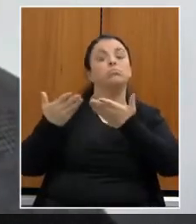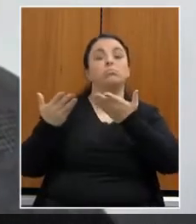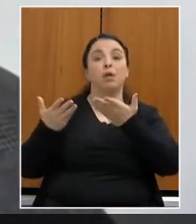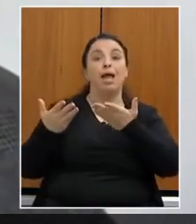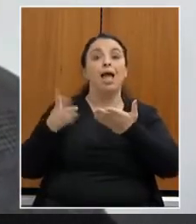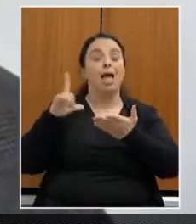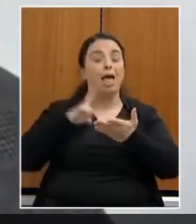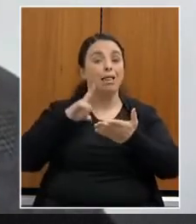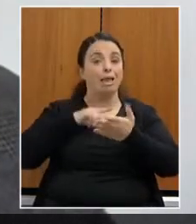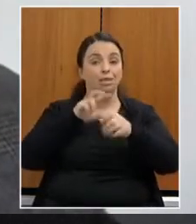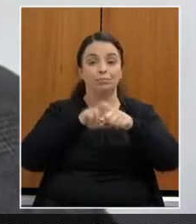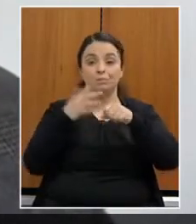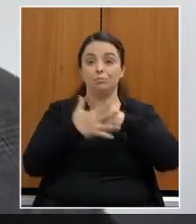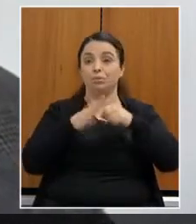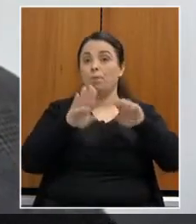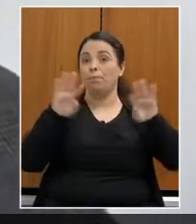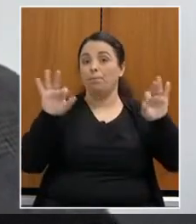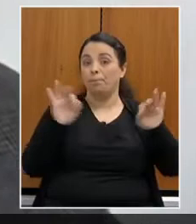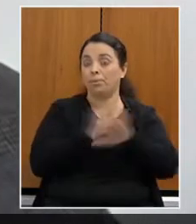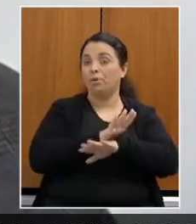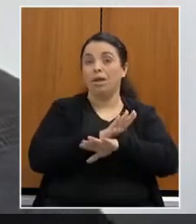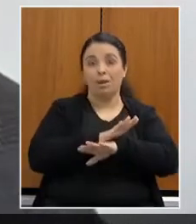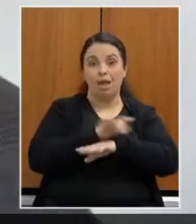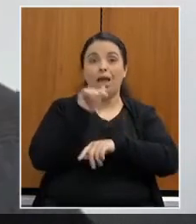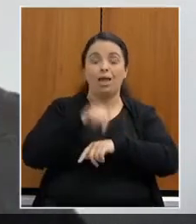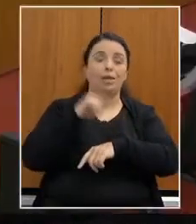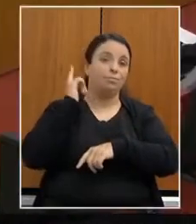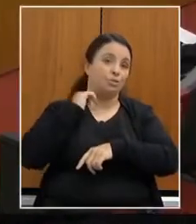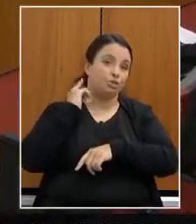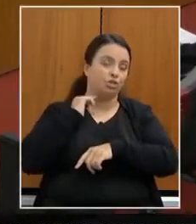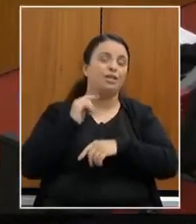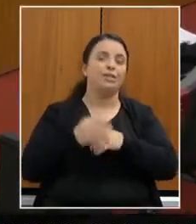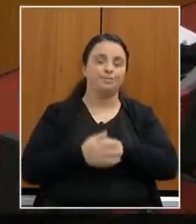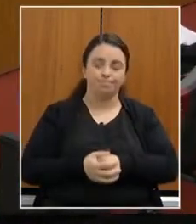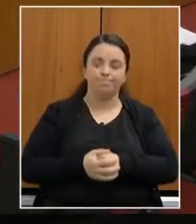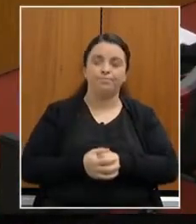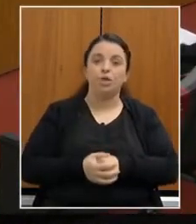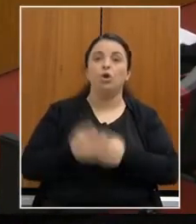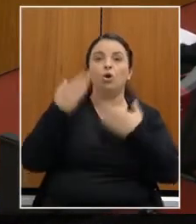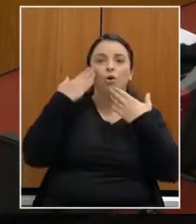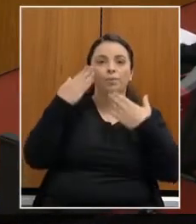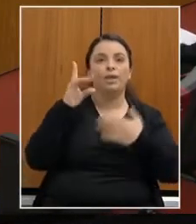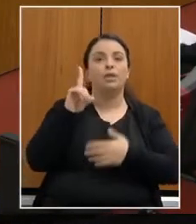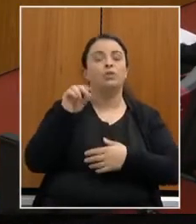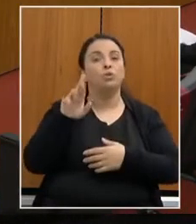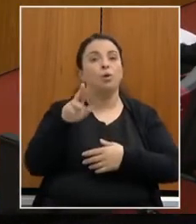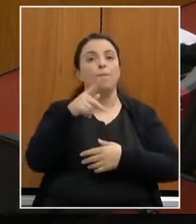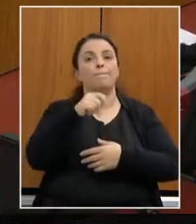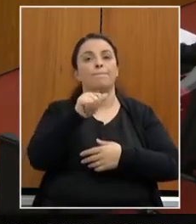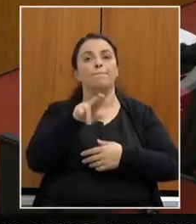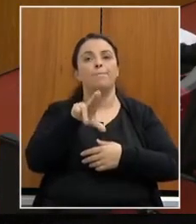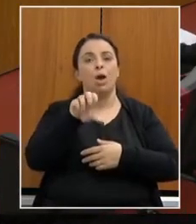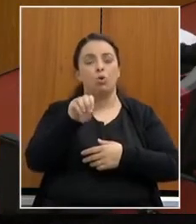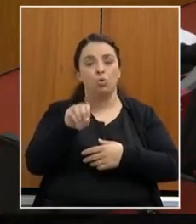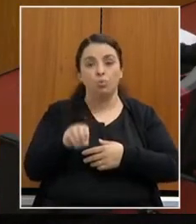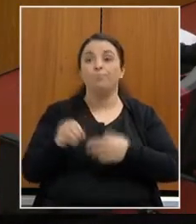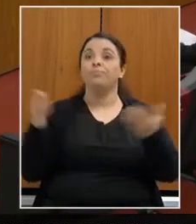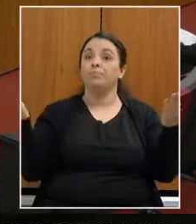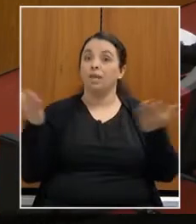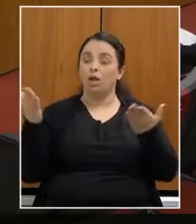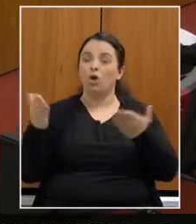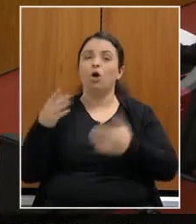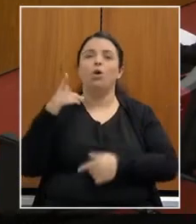da pandemia no nosso estado muito obrigado obrigado obrigado doutor Paulo eu passo neste momento a palavra ao deputado